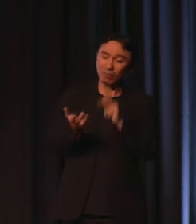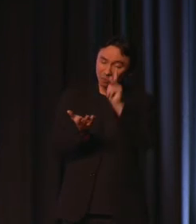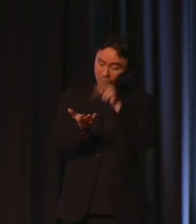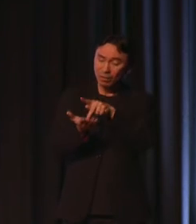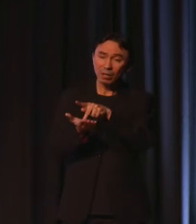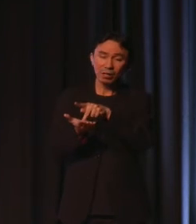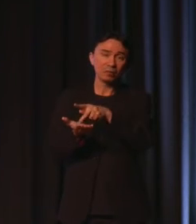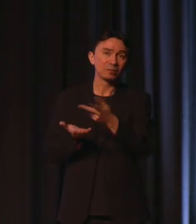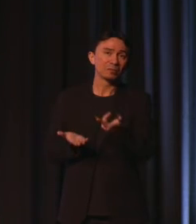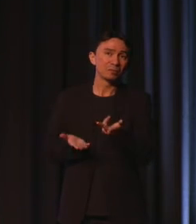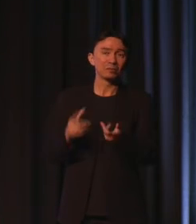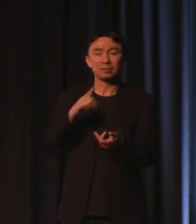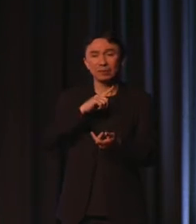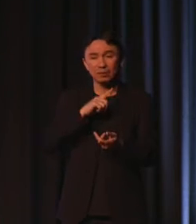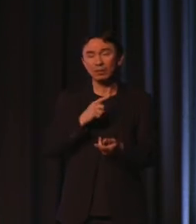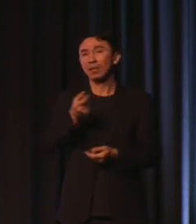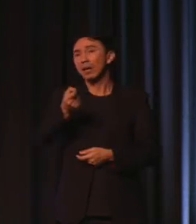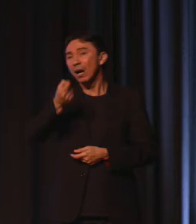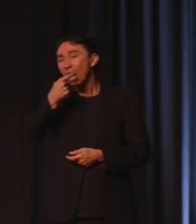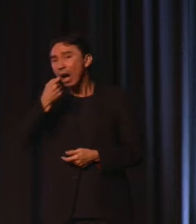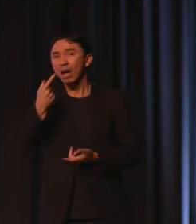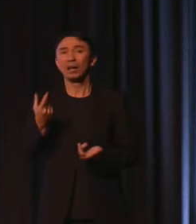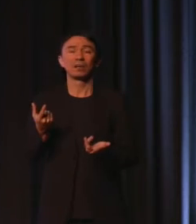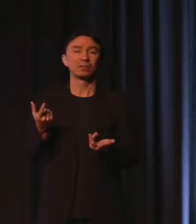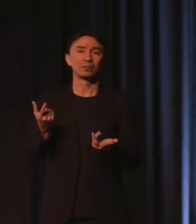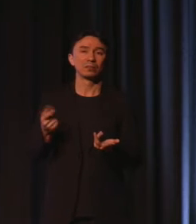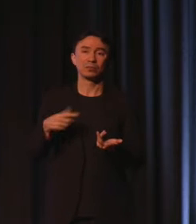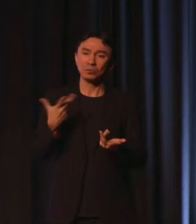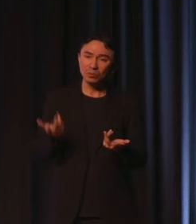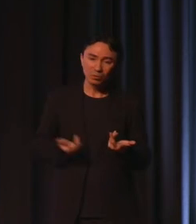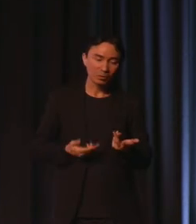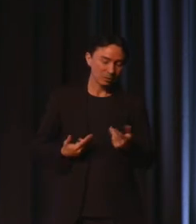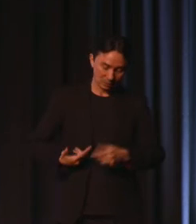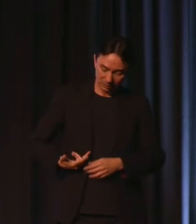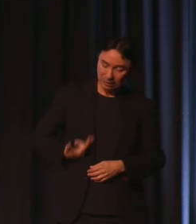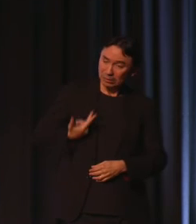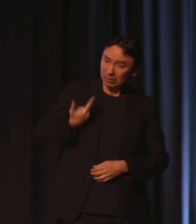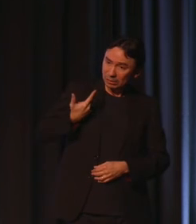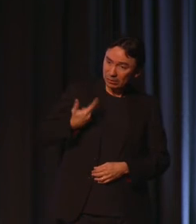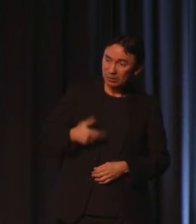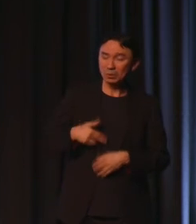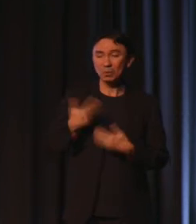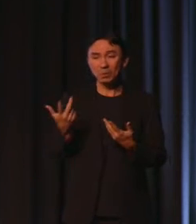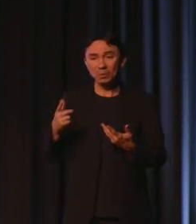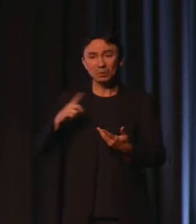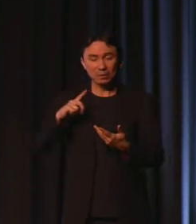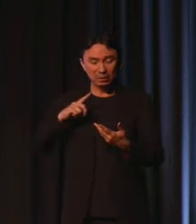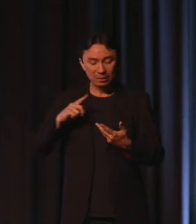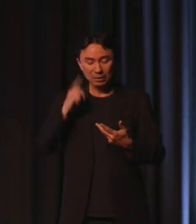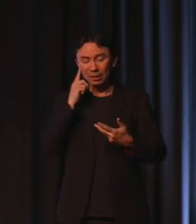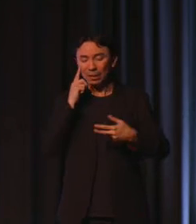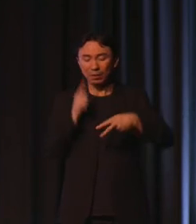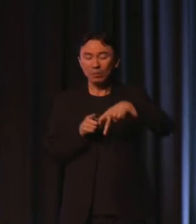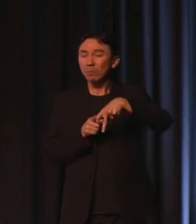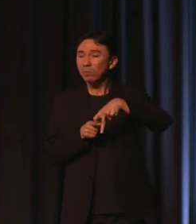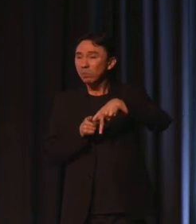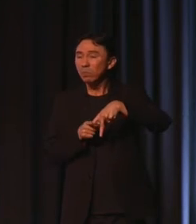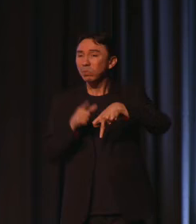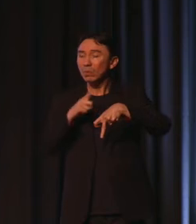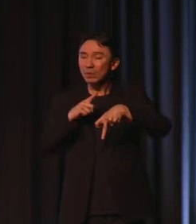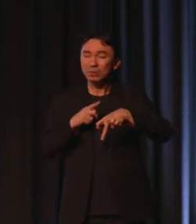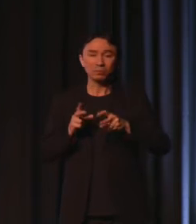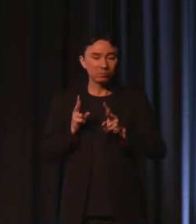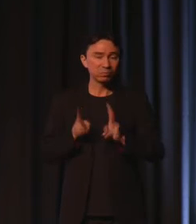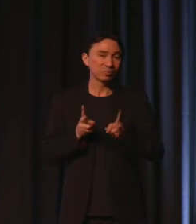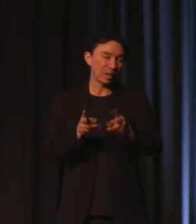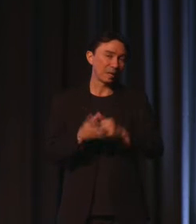de medicamento, ou fazer uma cirurgia, ou até ter uma prótese ali ao longo do caminho, tá? Usaram